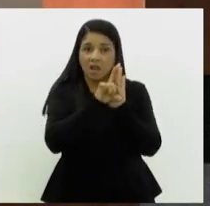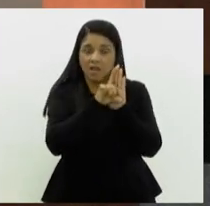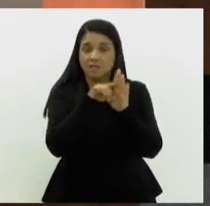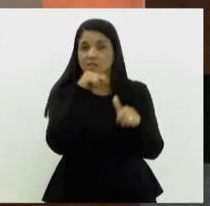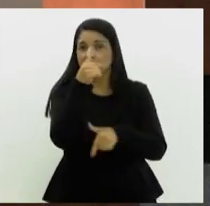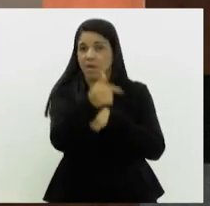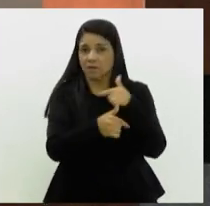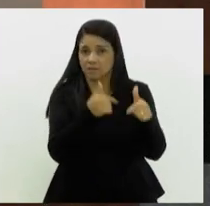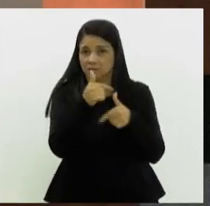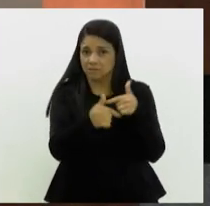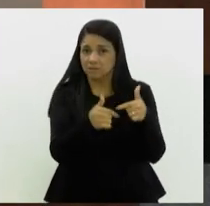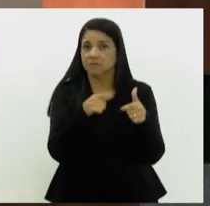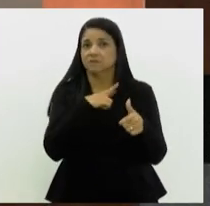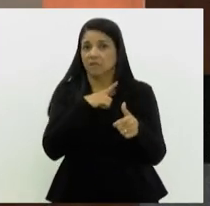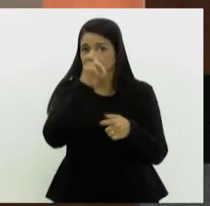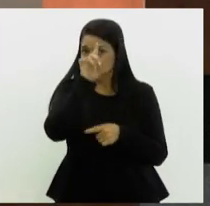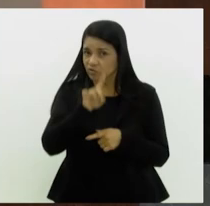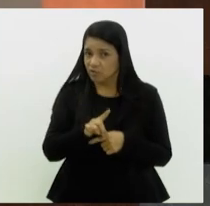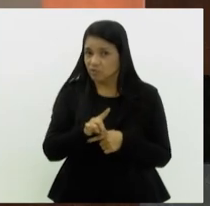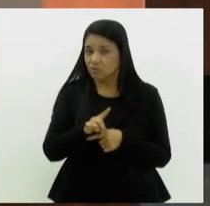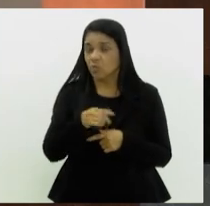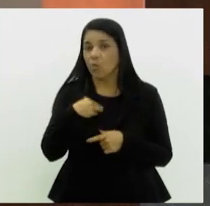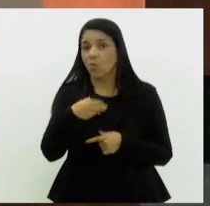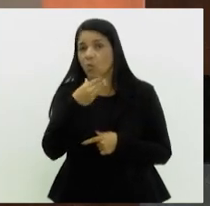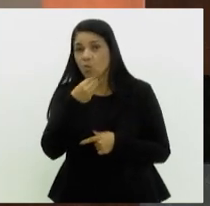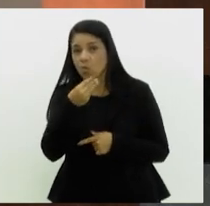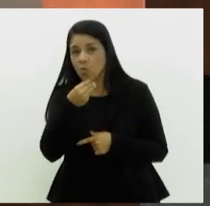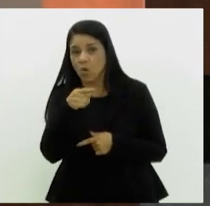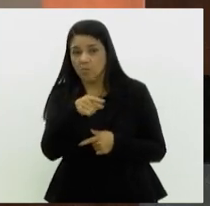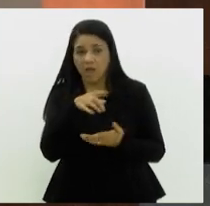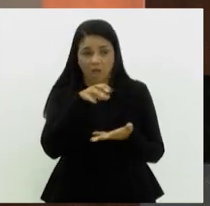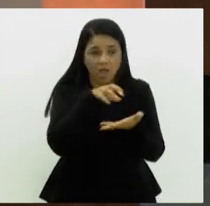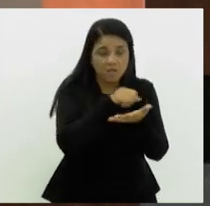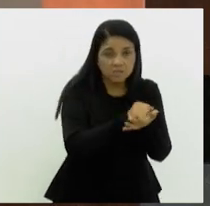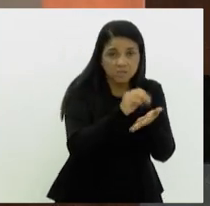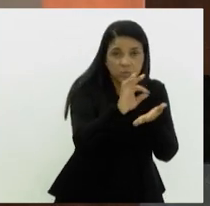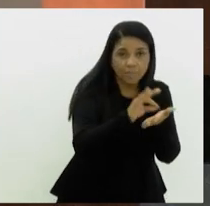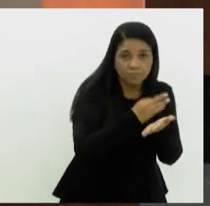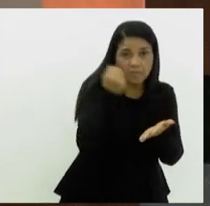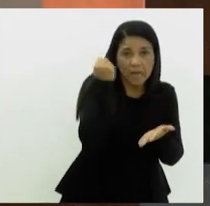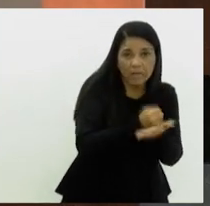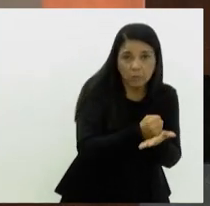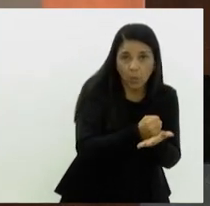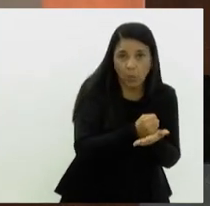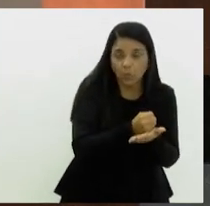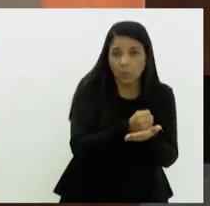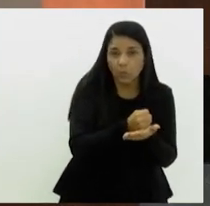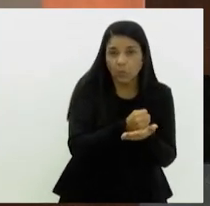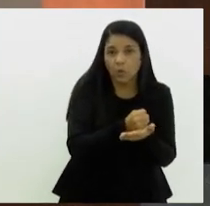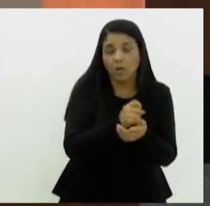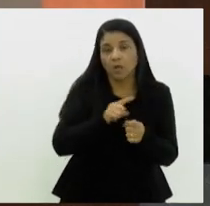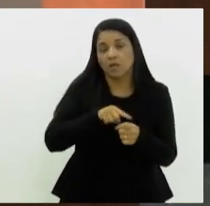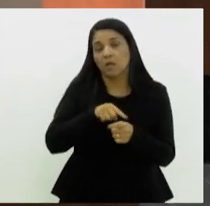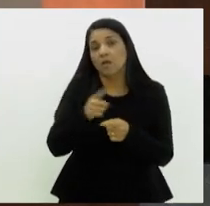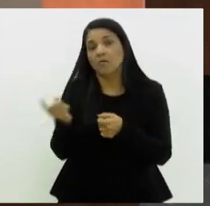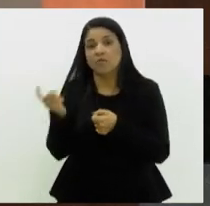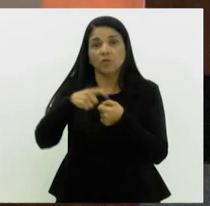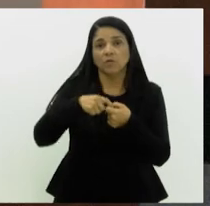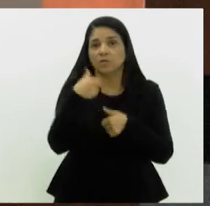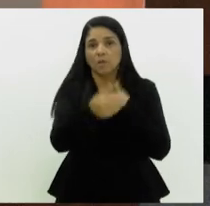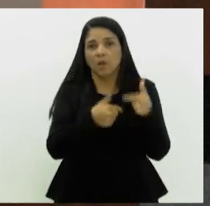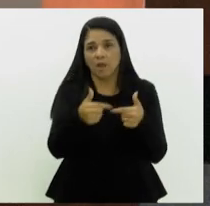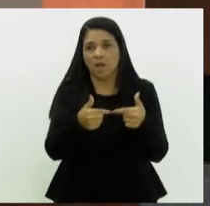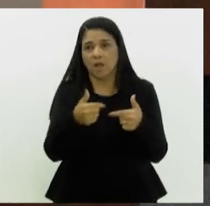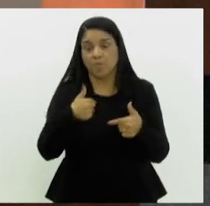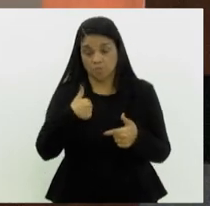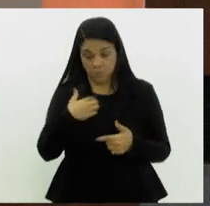trabalhista, é simplesmente aquele tempo do homem ir fazer o registro no cartório, praticamente depois voltar a trabalhar. Meu